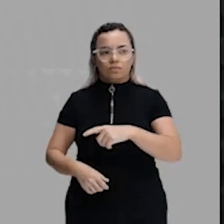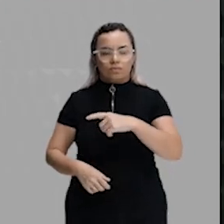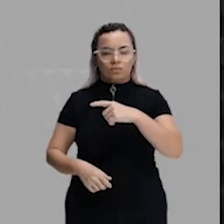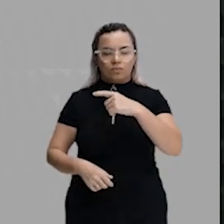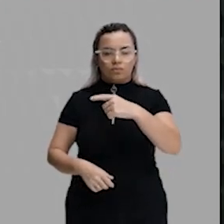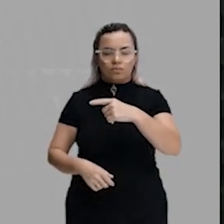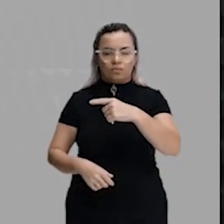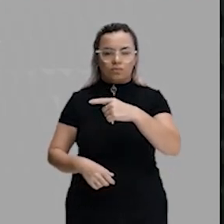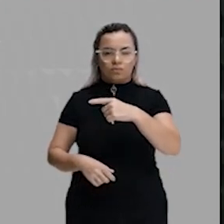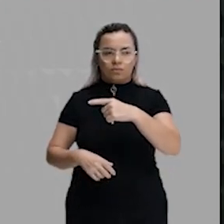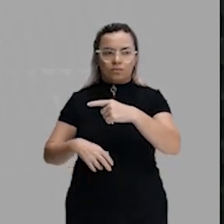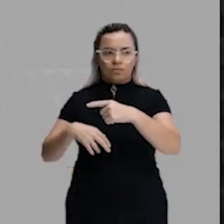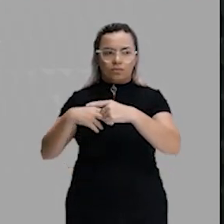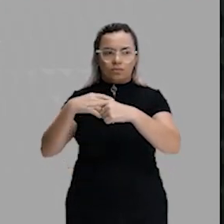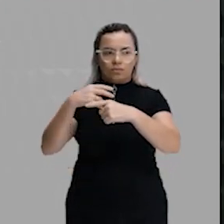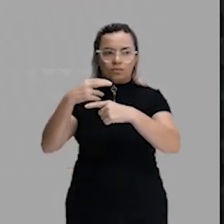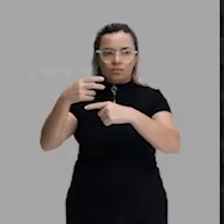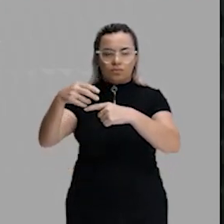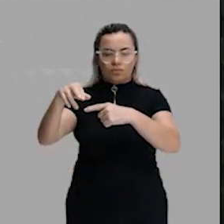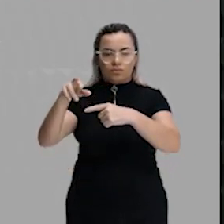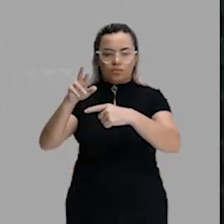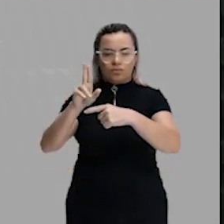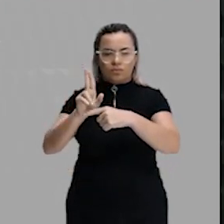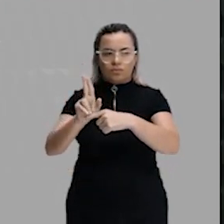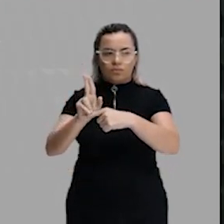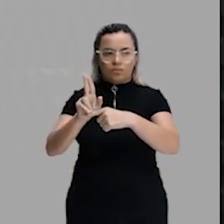sobre resistência 2.